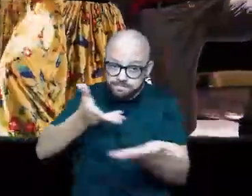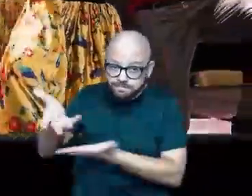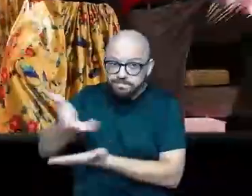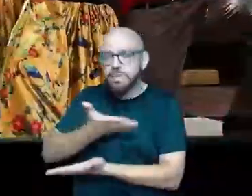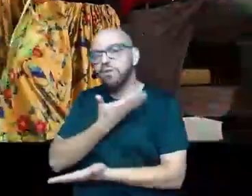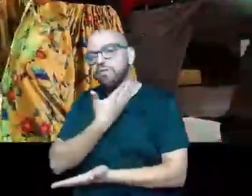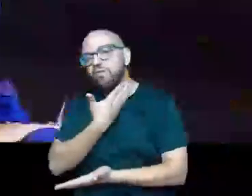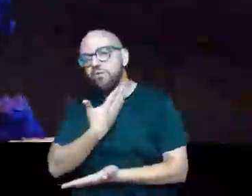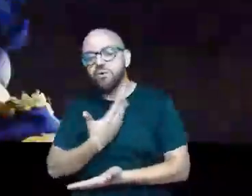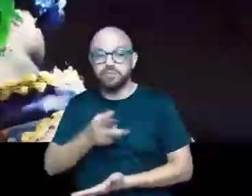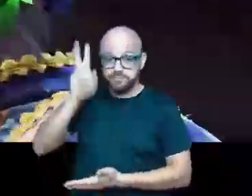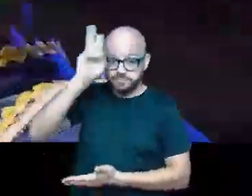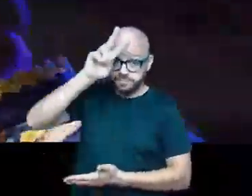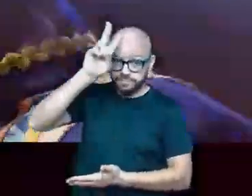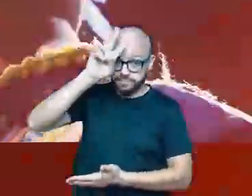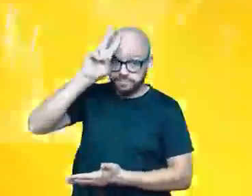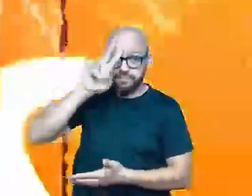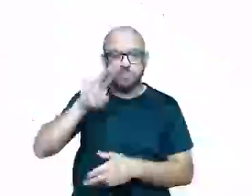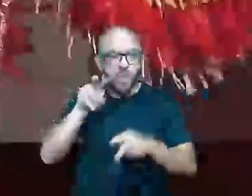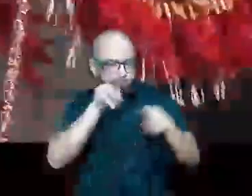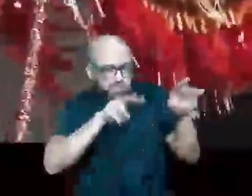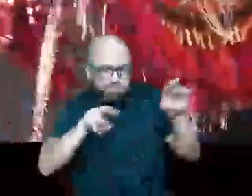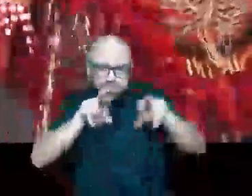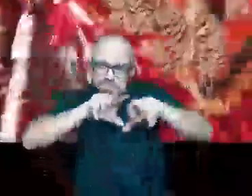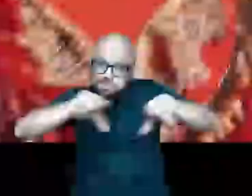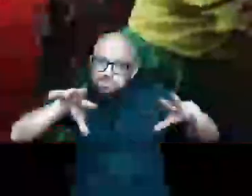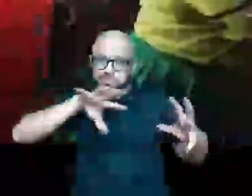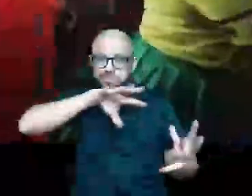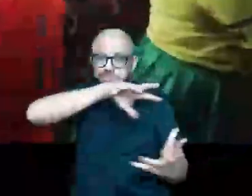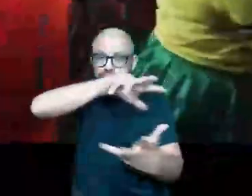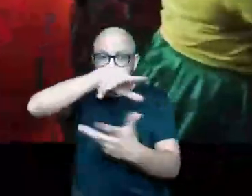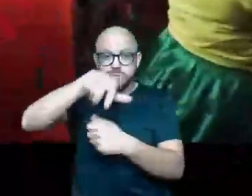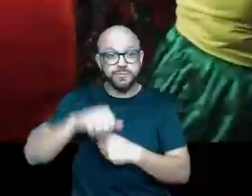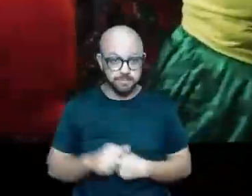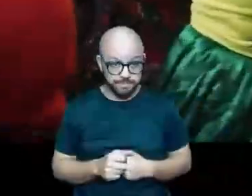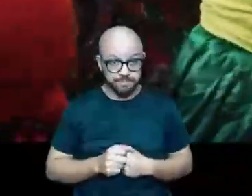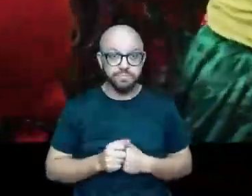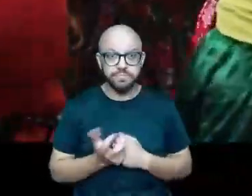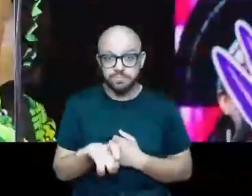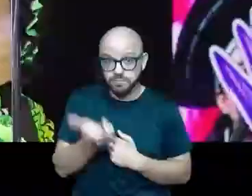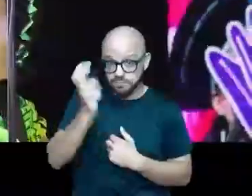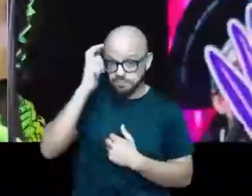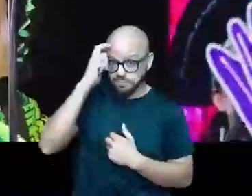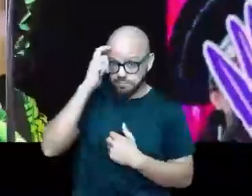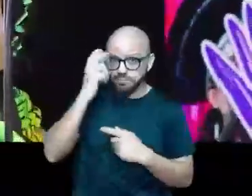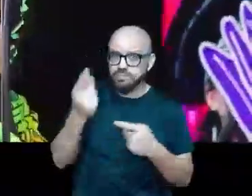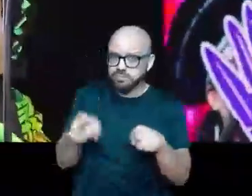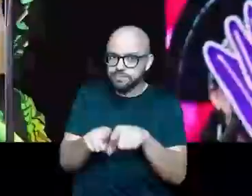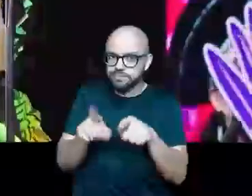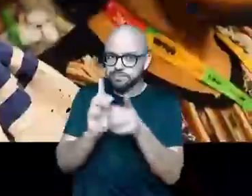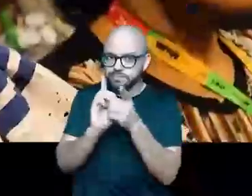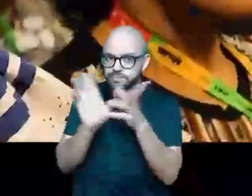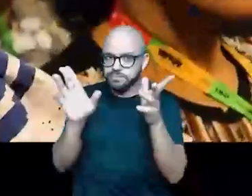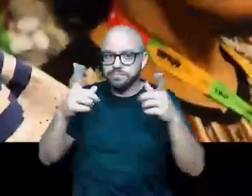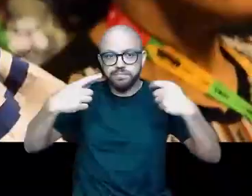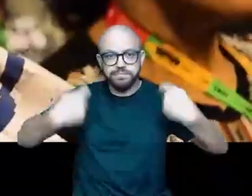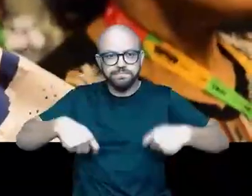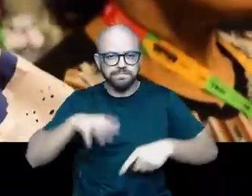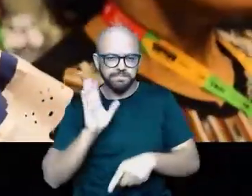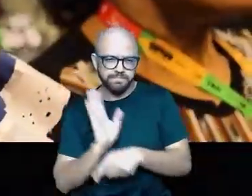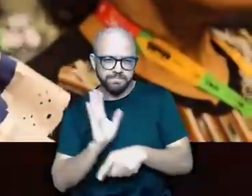permite a convivência de diferentes vozes, histórias e visões de mundo. E por isso a cultura, tal qual